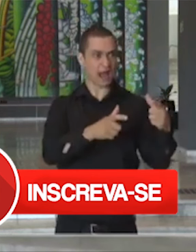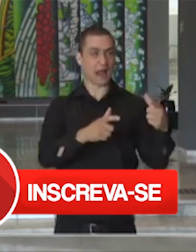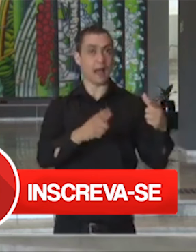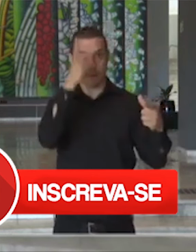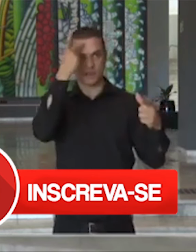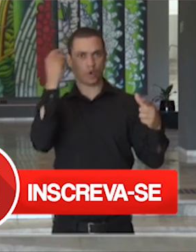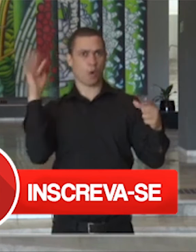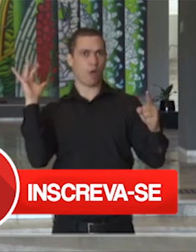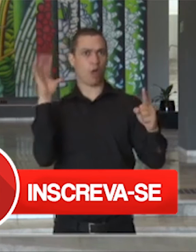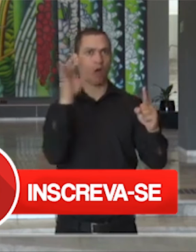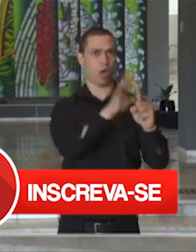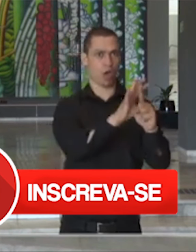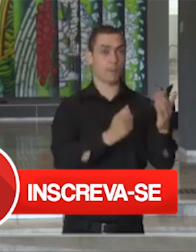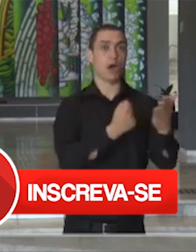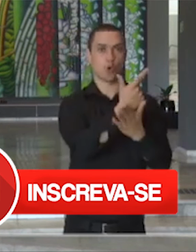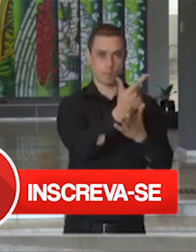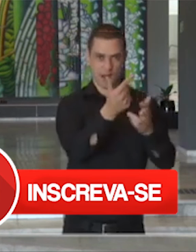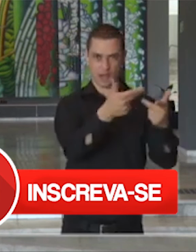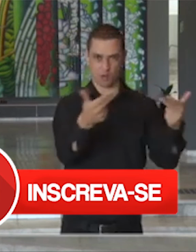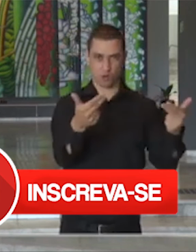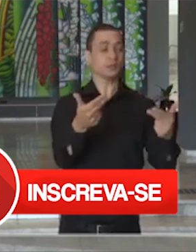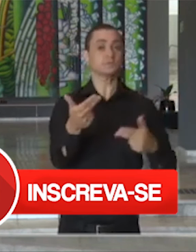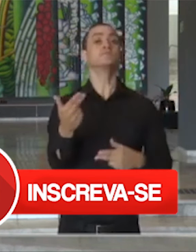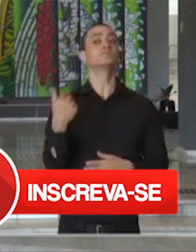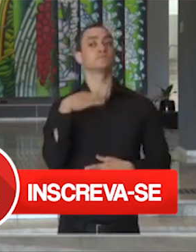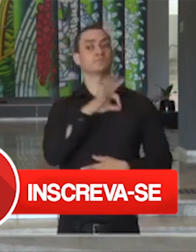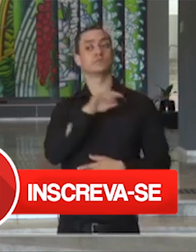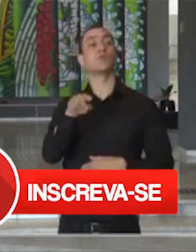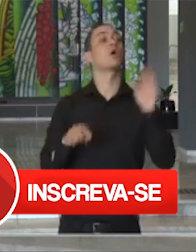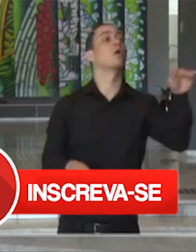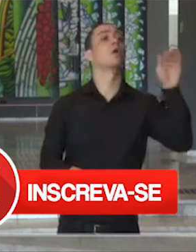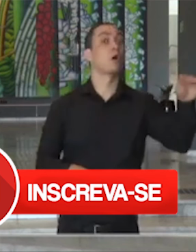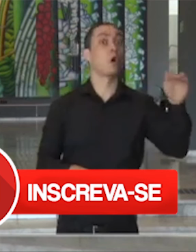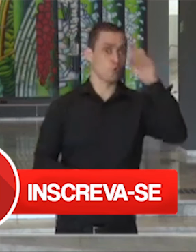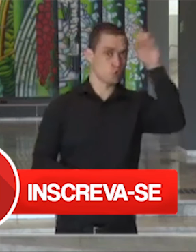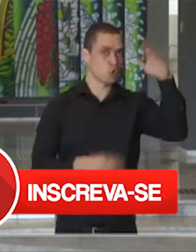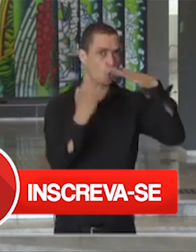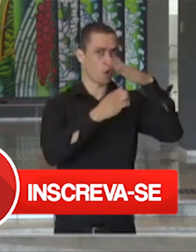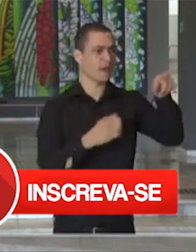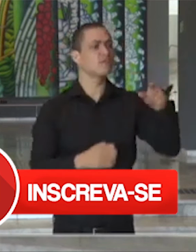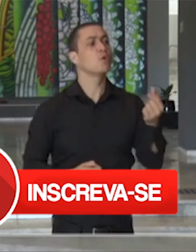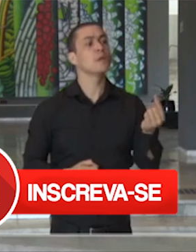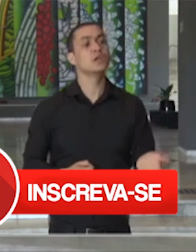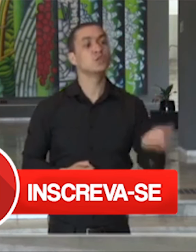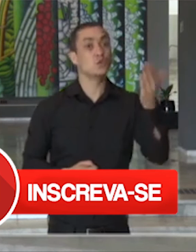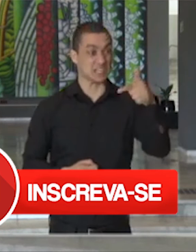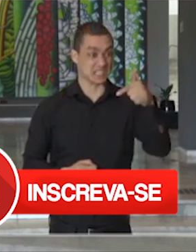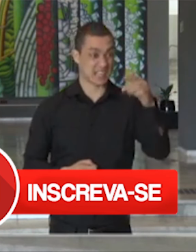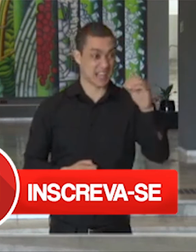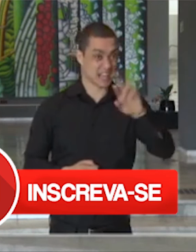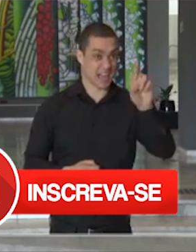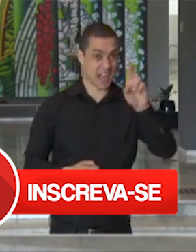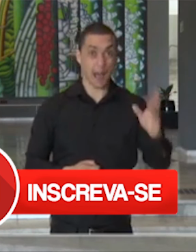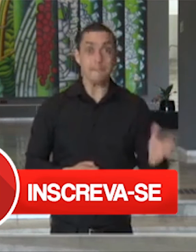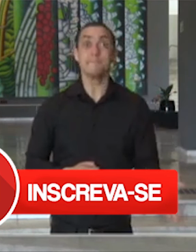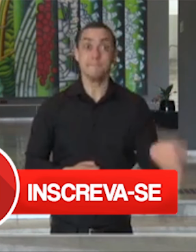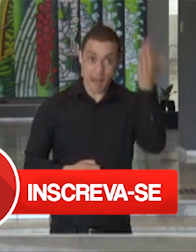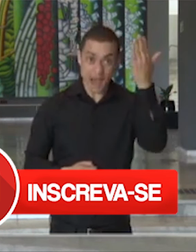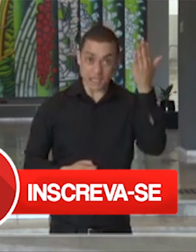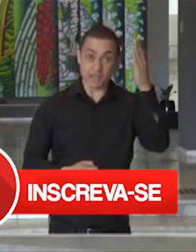aglomeração, abordarão o fornecedor. Se esse preço estiver acima de R$ 70,00